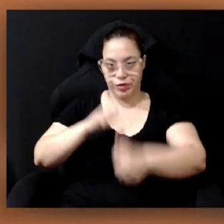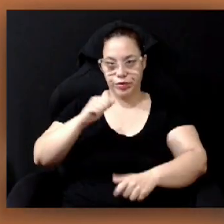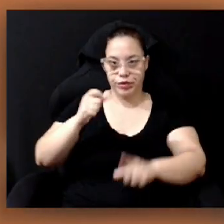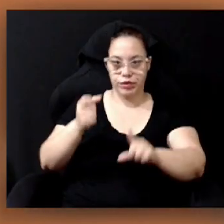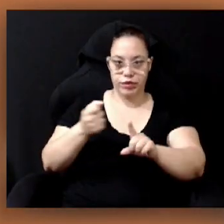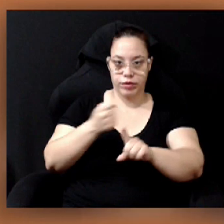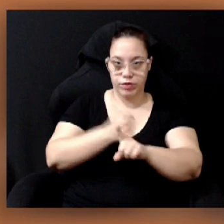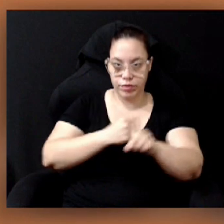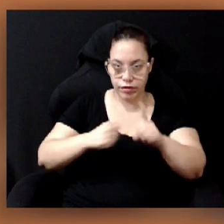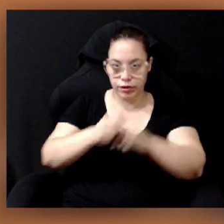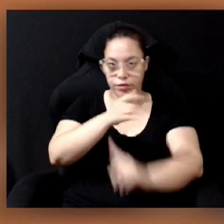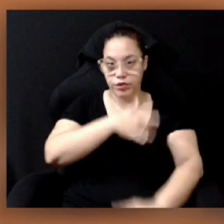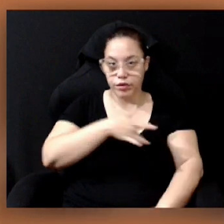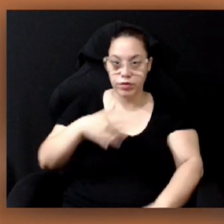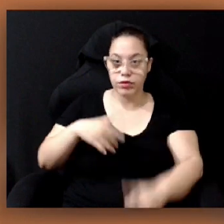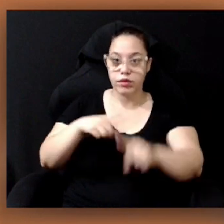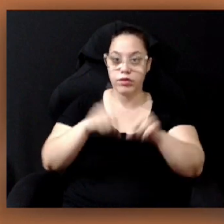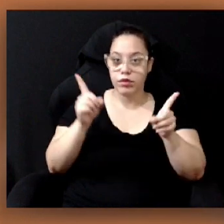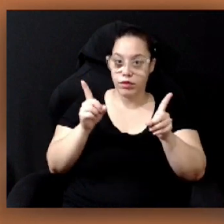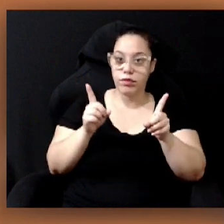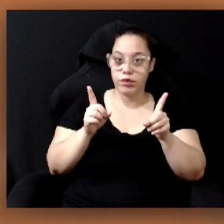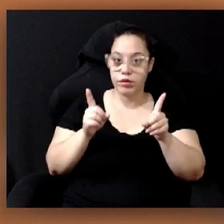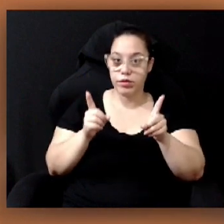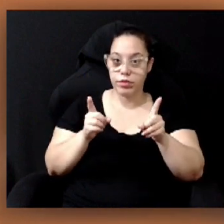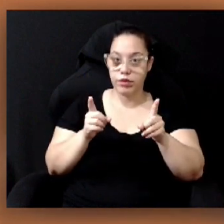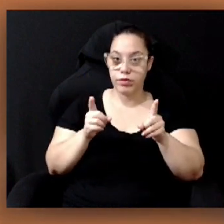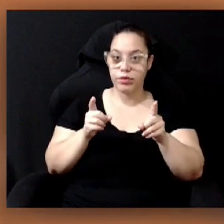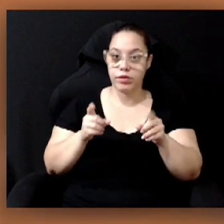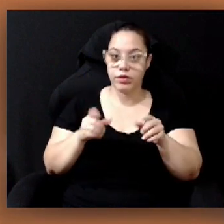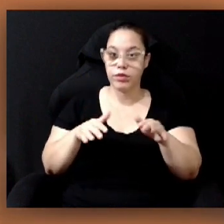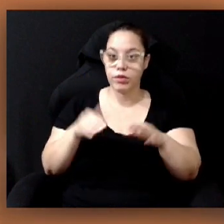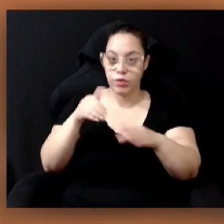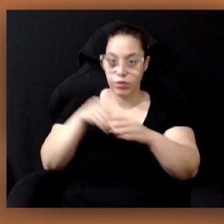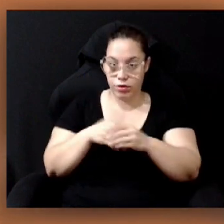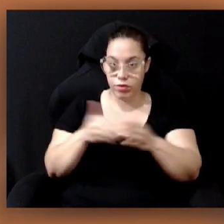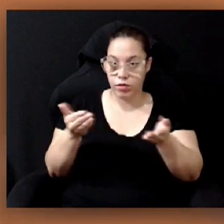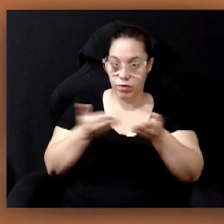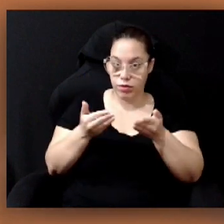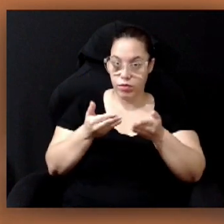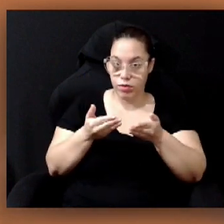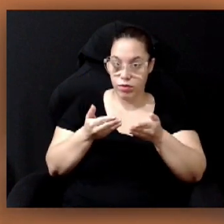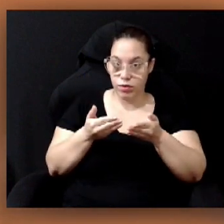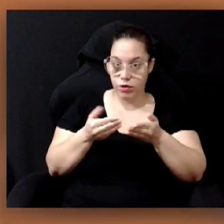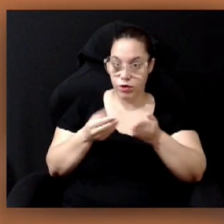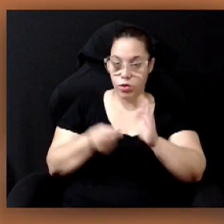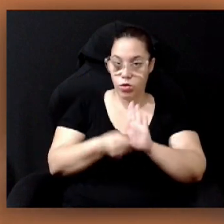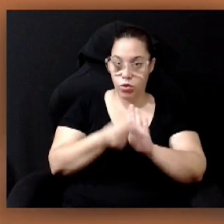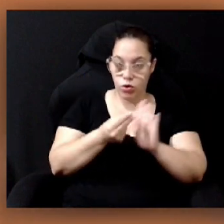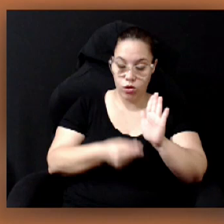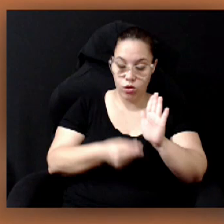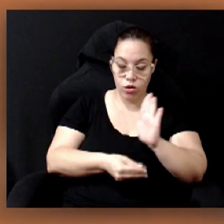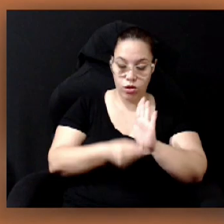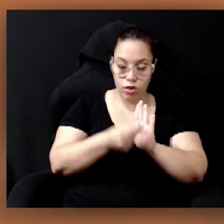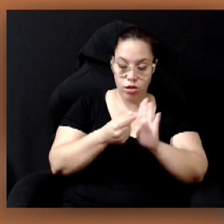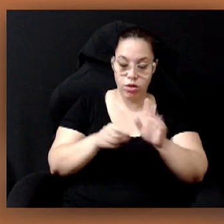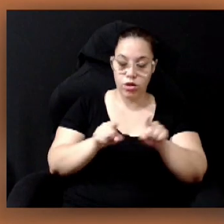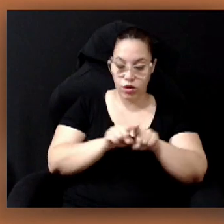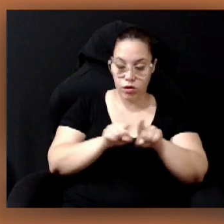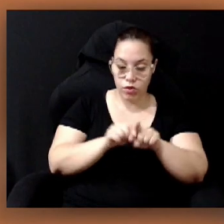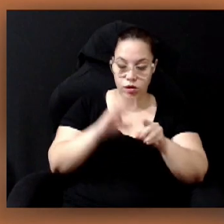saúde, mas nessa votação de hoje a gente está votando o orçamento e também as